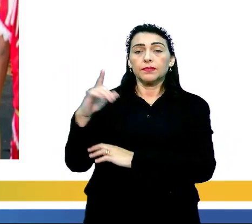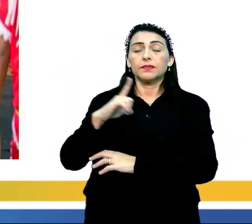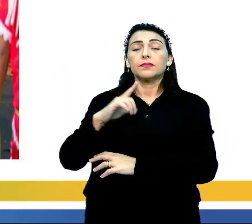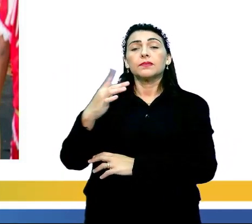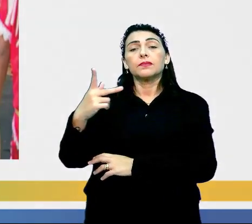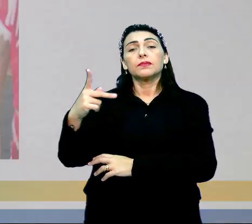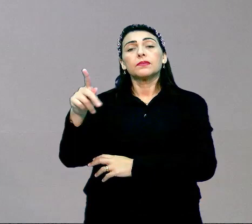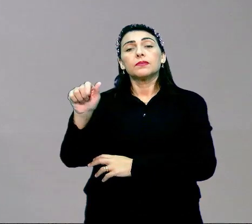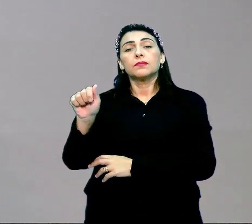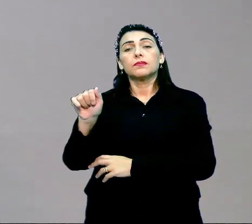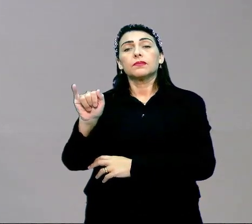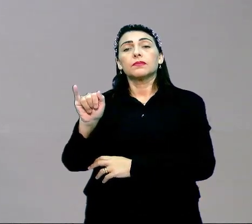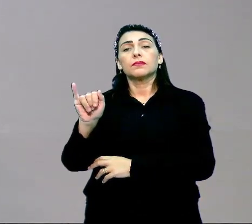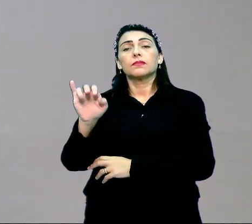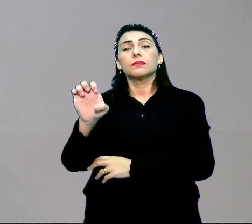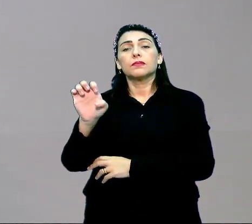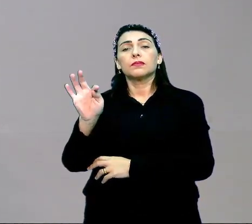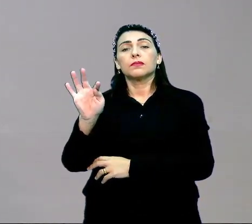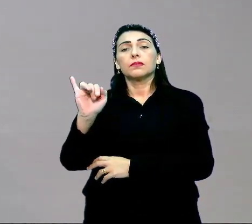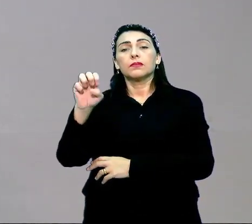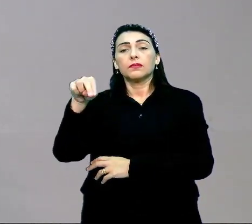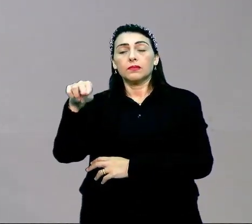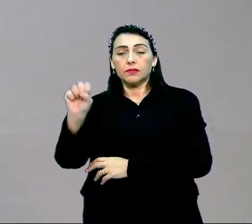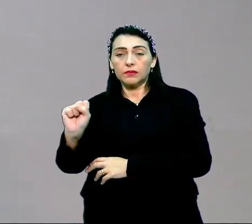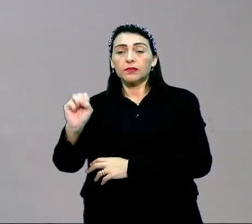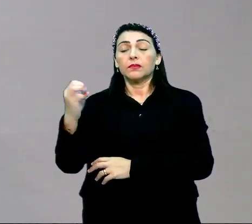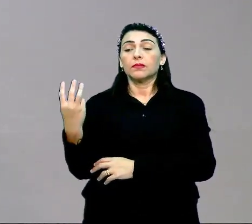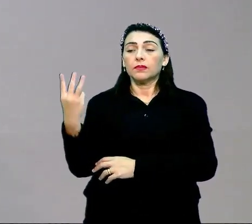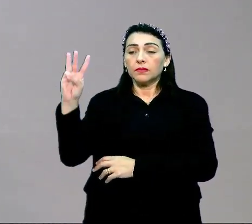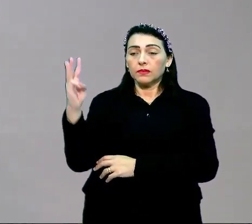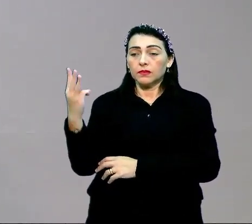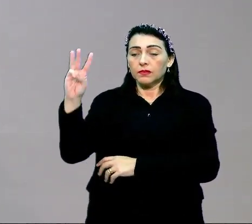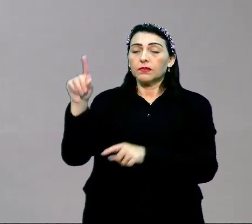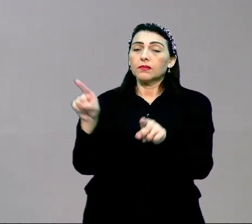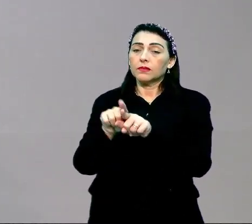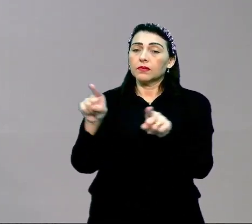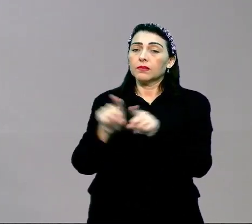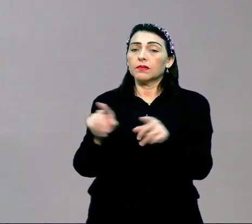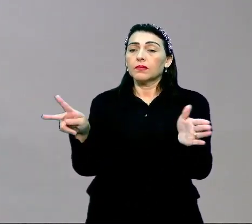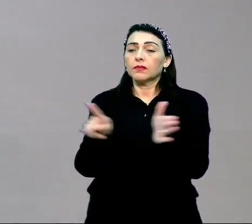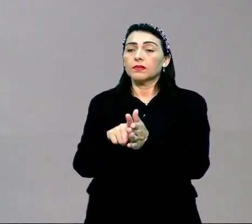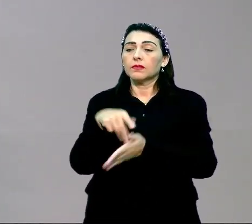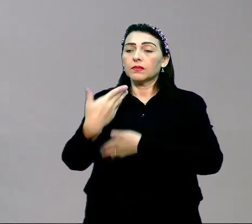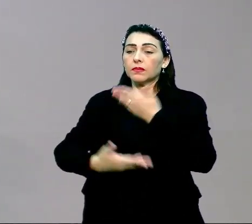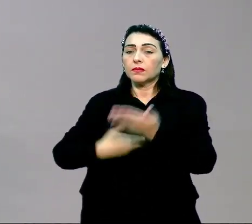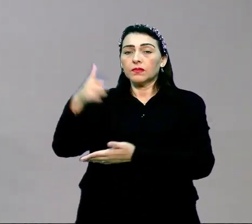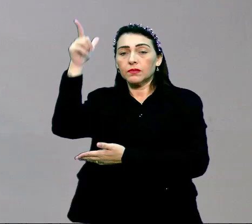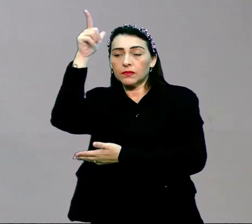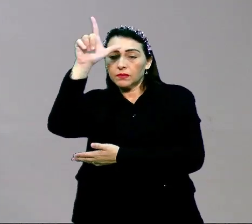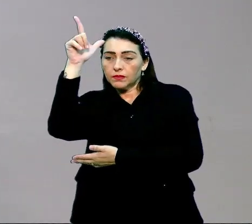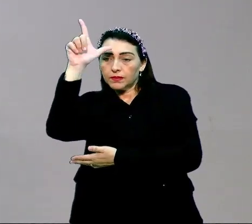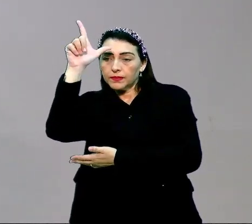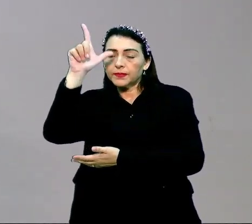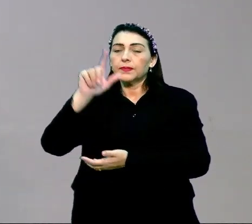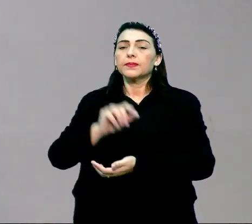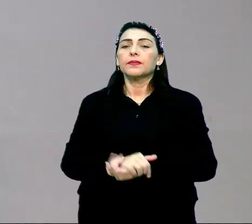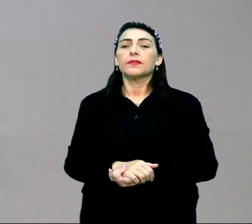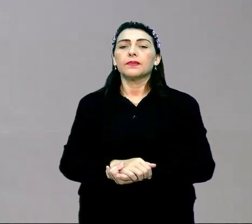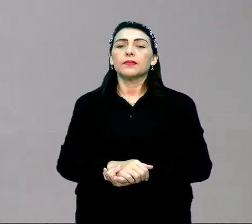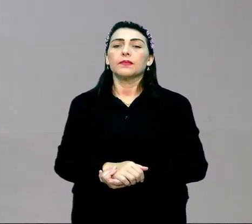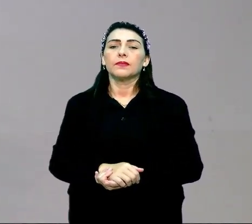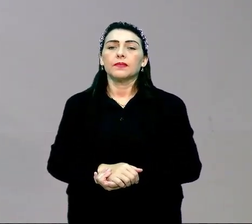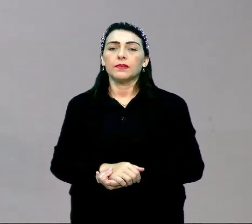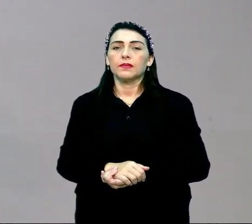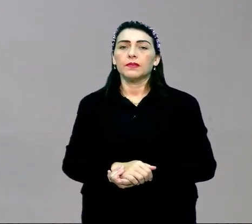Parintins e Maranhão, e estão abordados e correlacionados com as lendas. Tranquilo? A lenda do Bumba, meu boi, a Catarina que